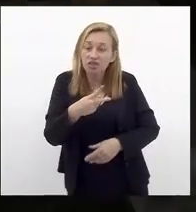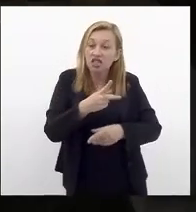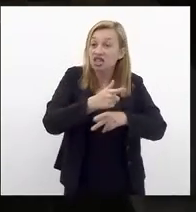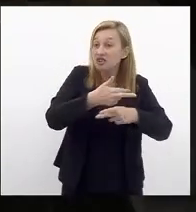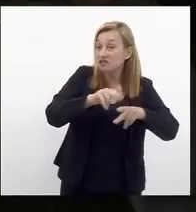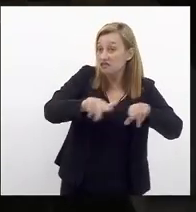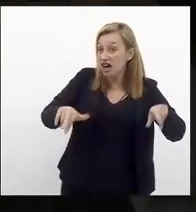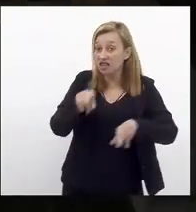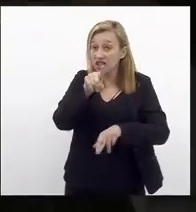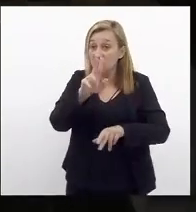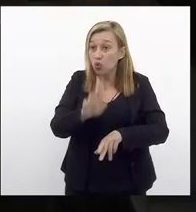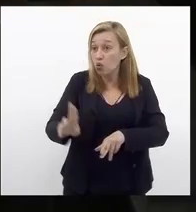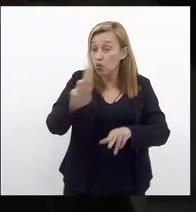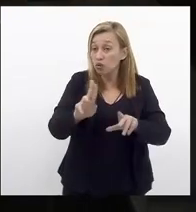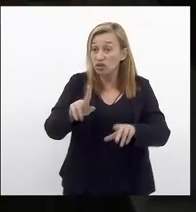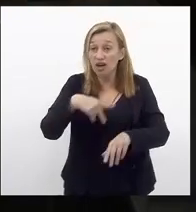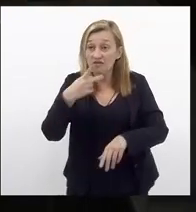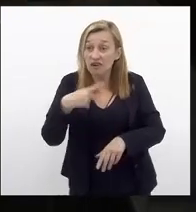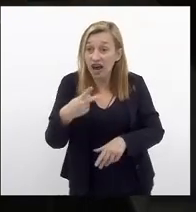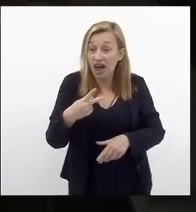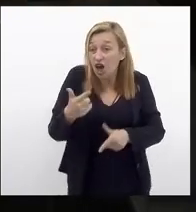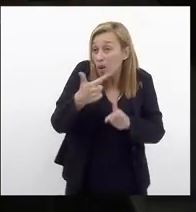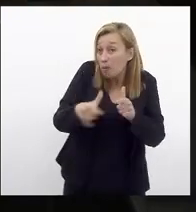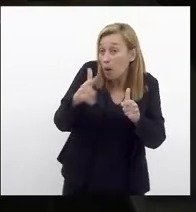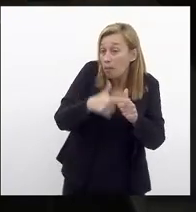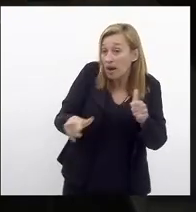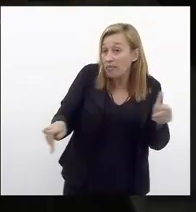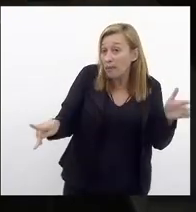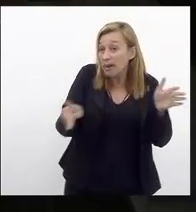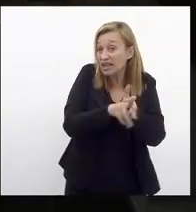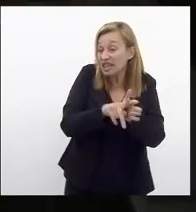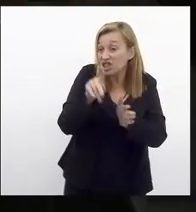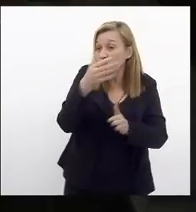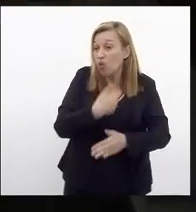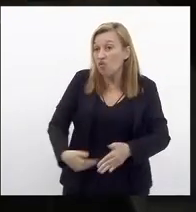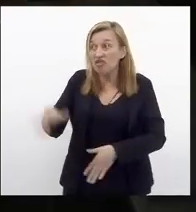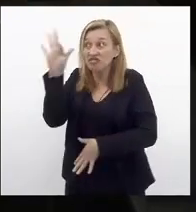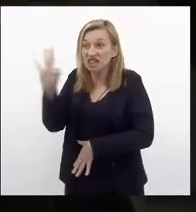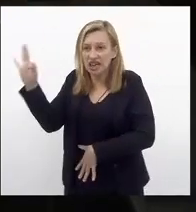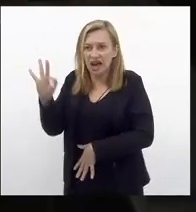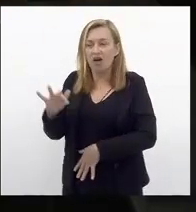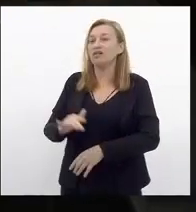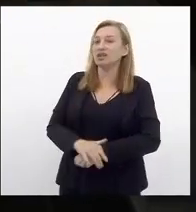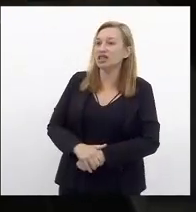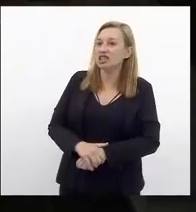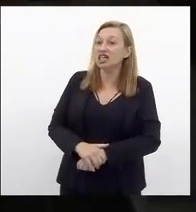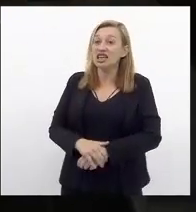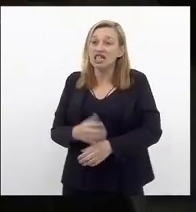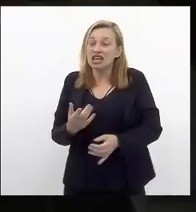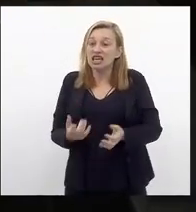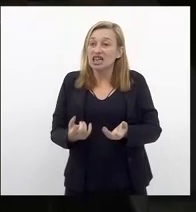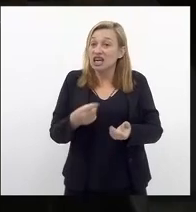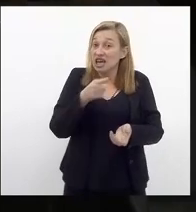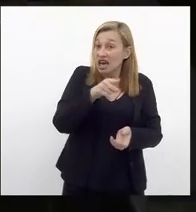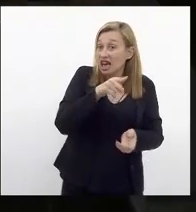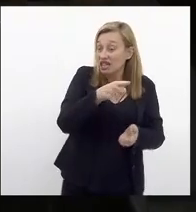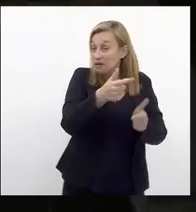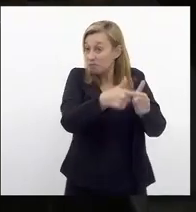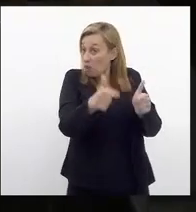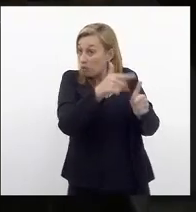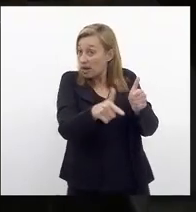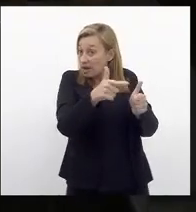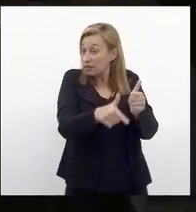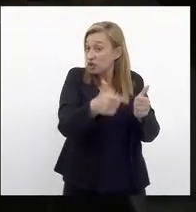muitos aqui fazem uso da palavra e fala que o problema veio do governo federal que essa batata quente chegou nas mãos